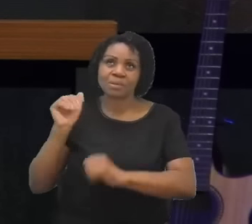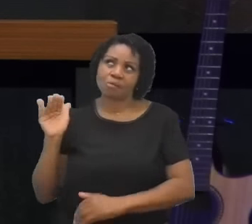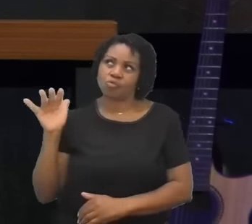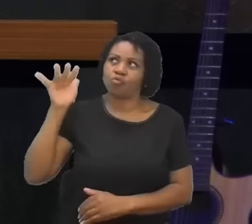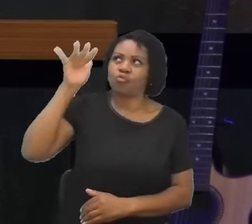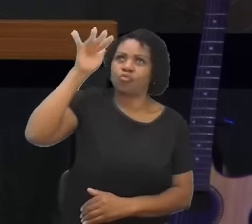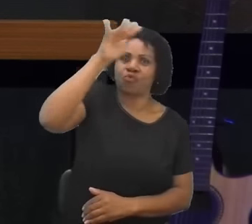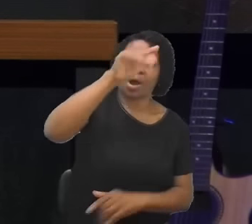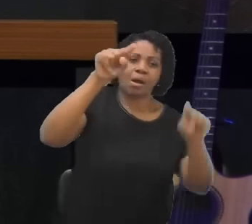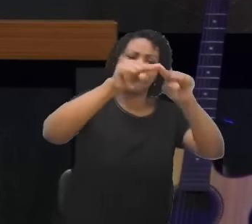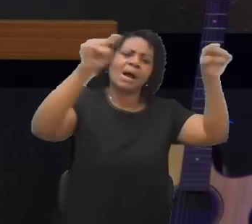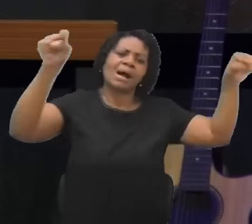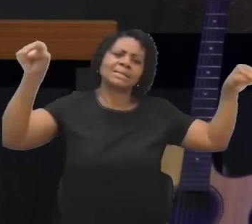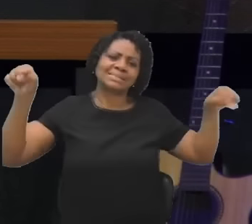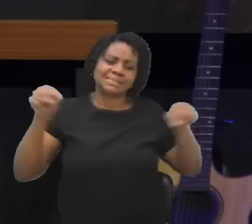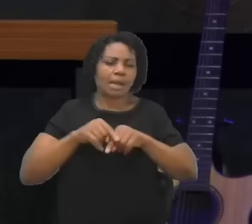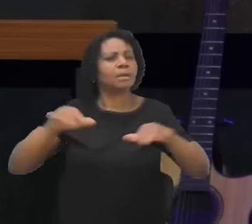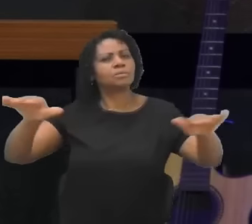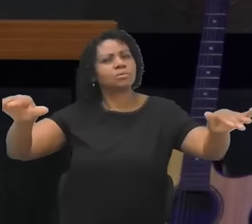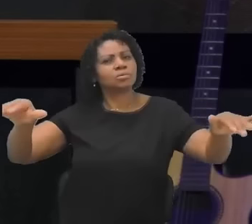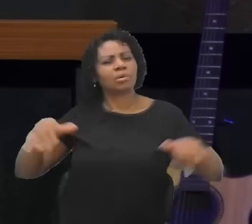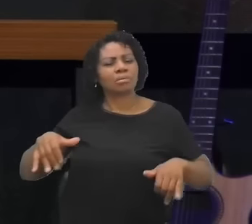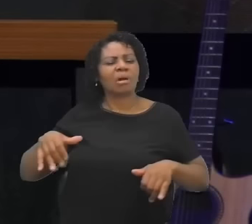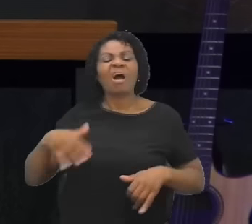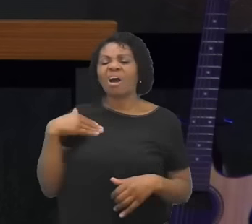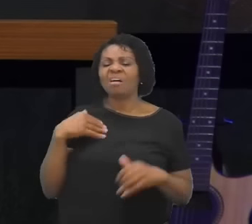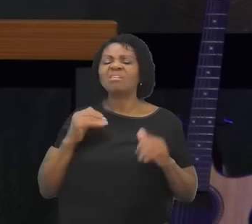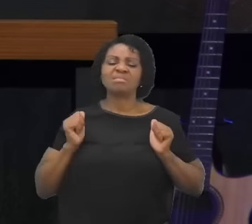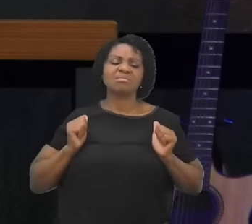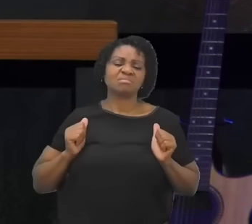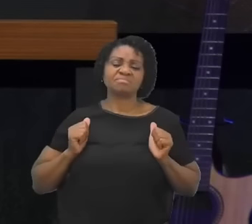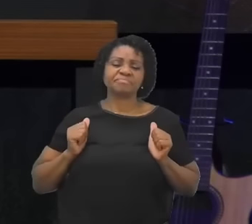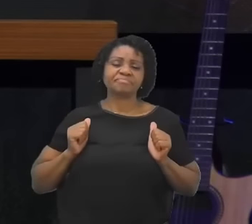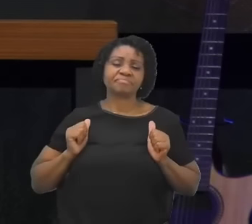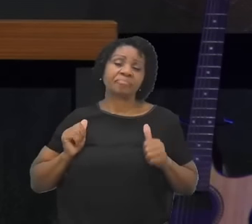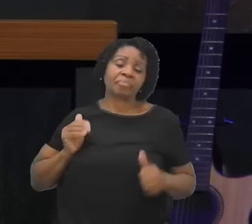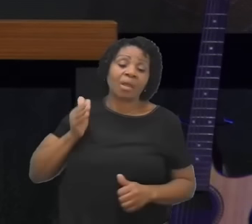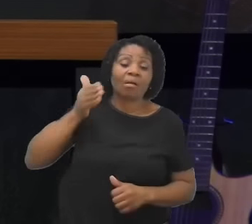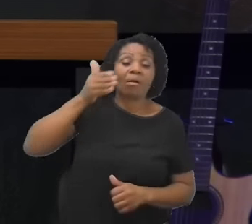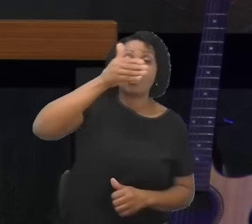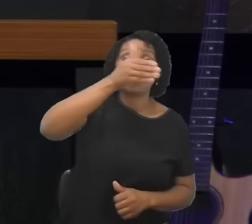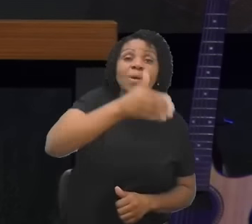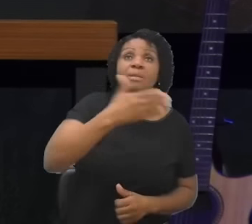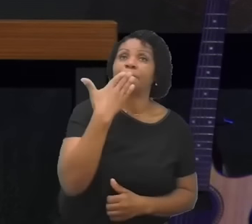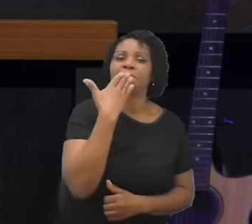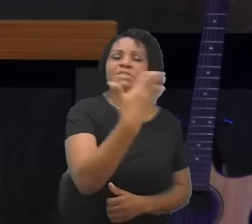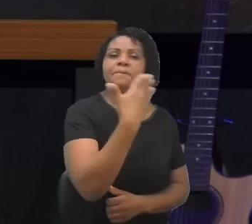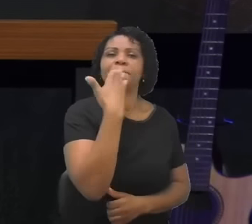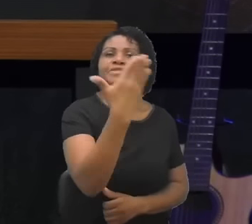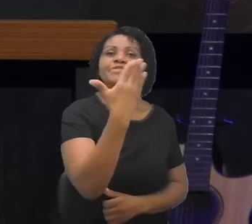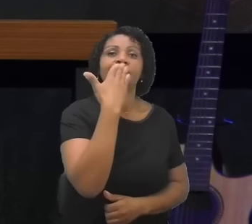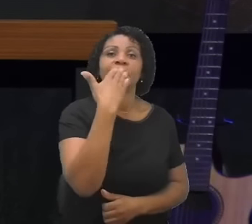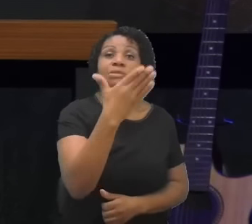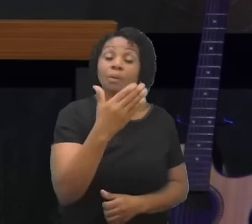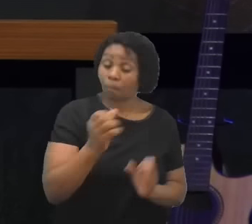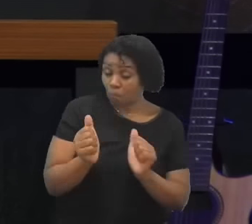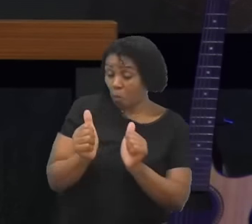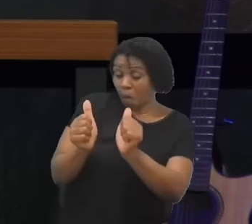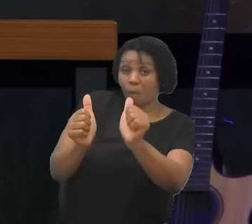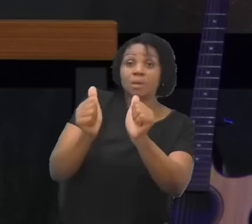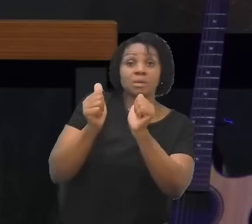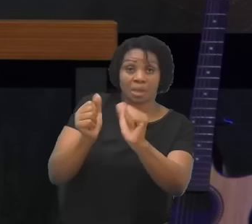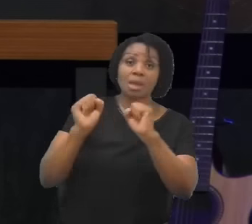do trono. Ah, mas parece que você se conforma e entrar na sala dos pedintes. Nada de mal